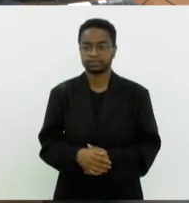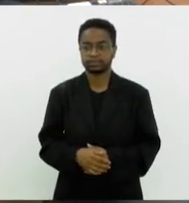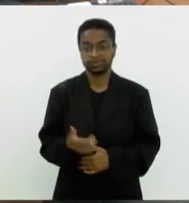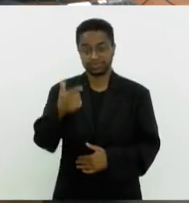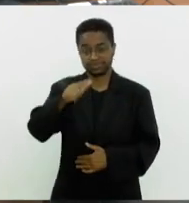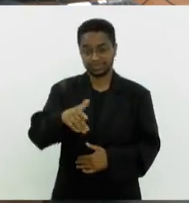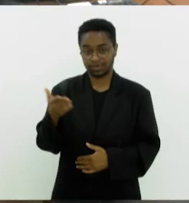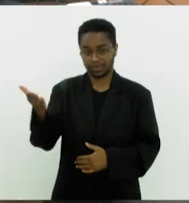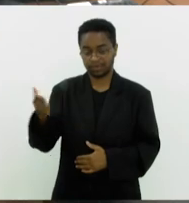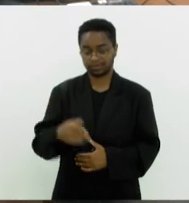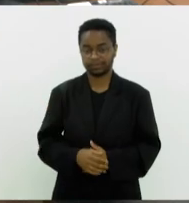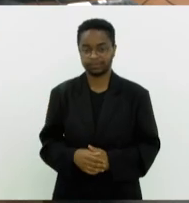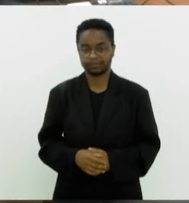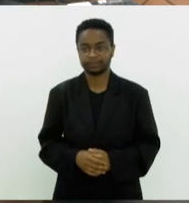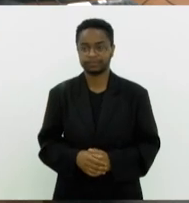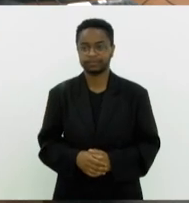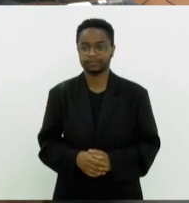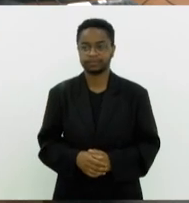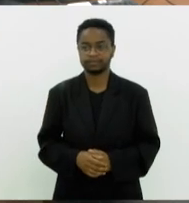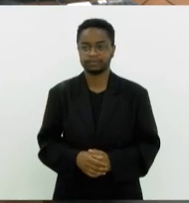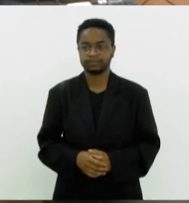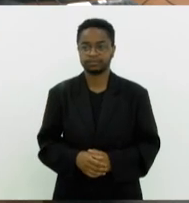novo, TV.